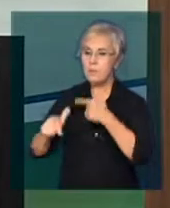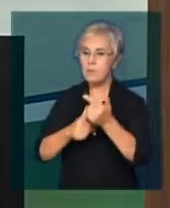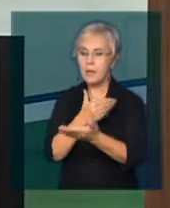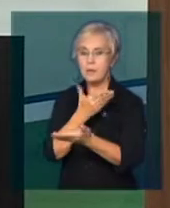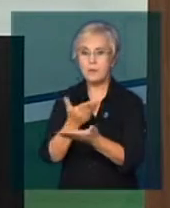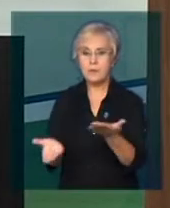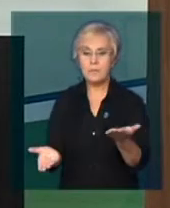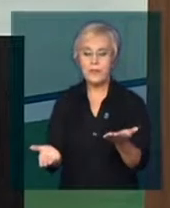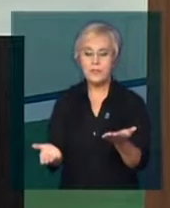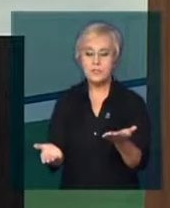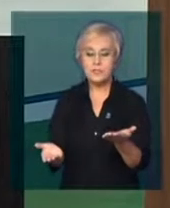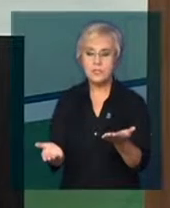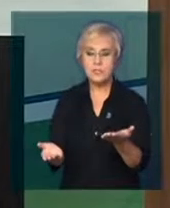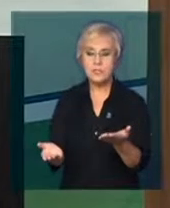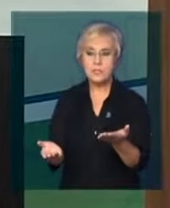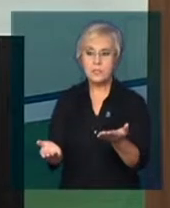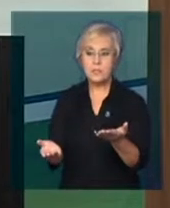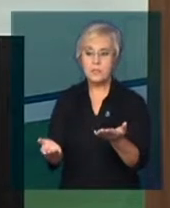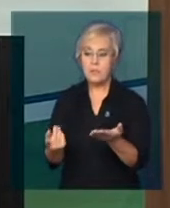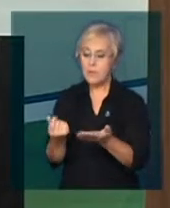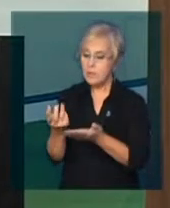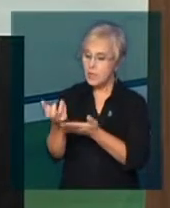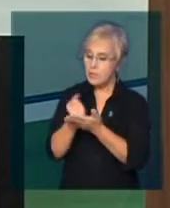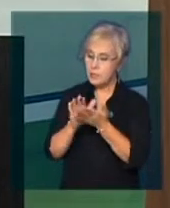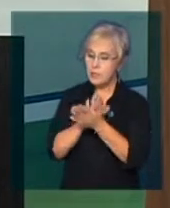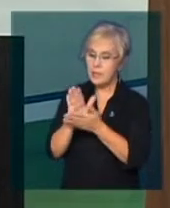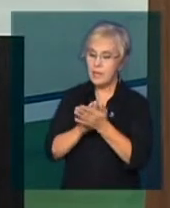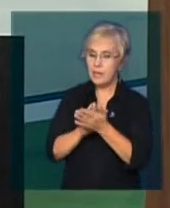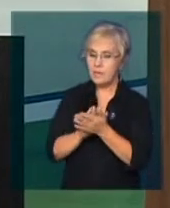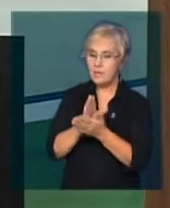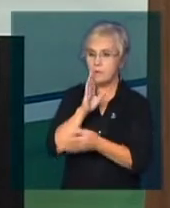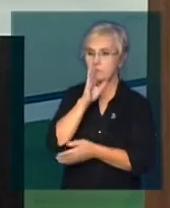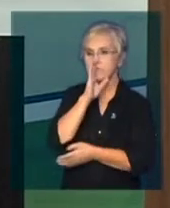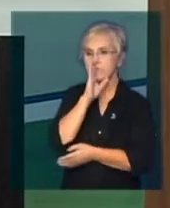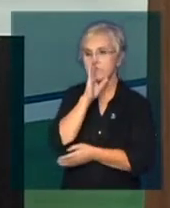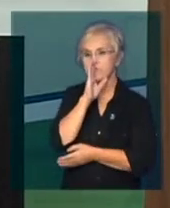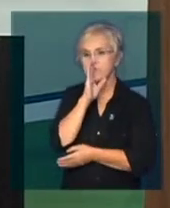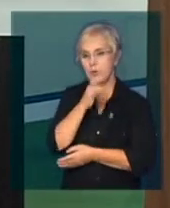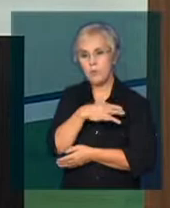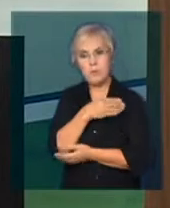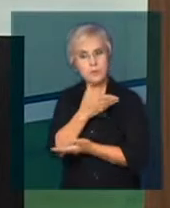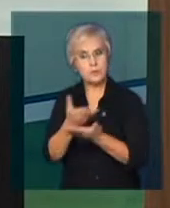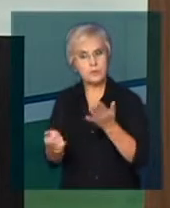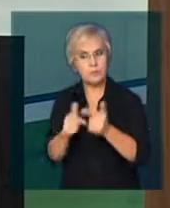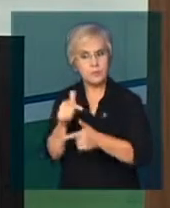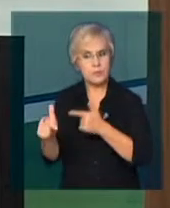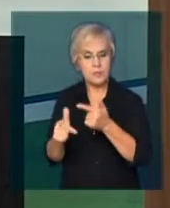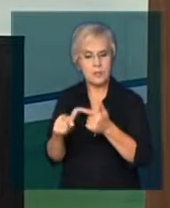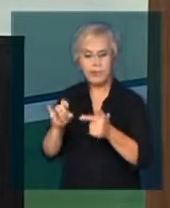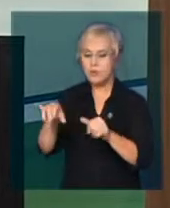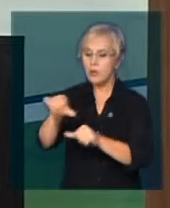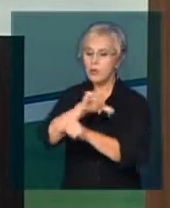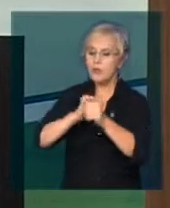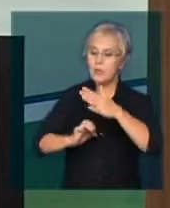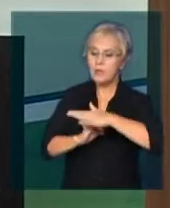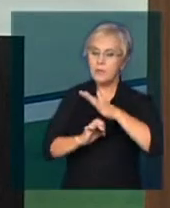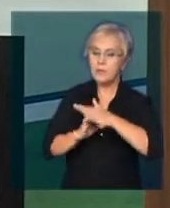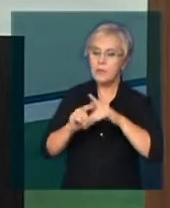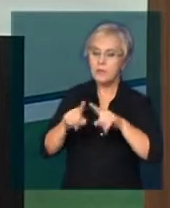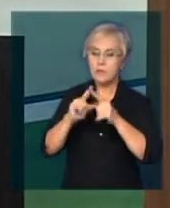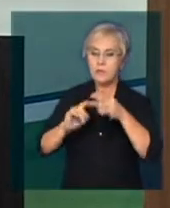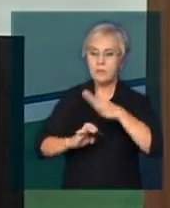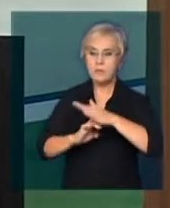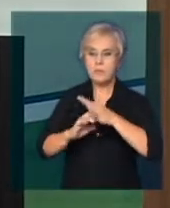emprego, tem que ficar calado, sem qualquer direito. Então, esse projeto que foi aprovado na Câmara dos Deputados, é